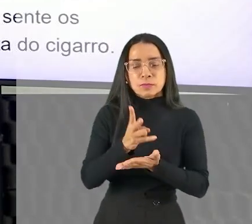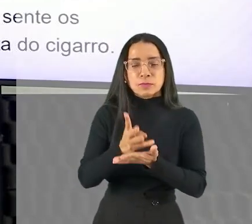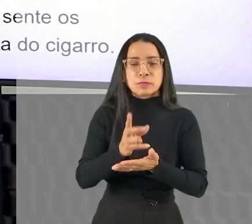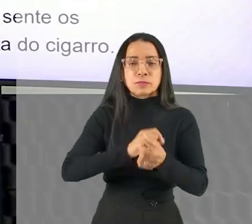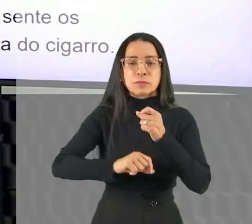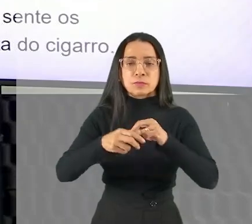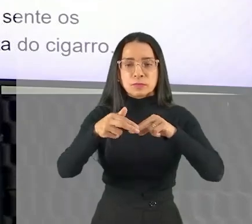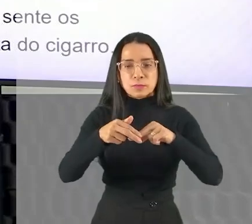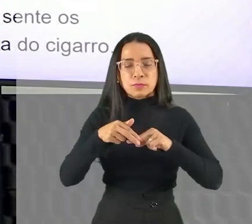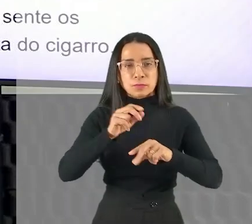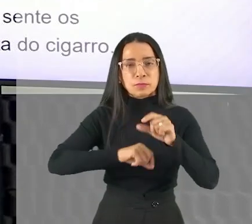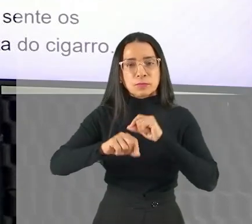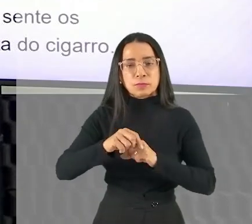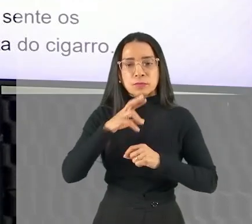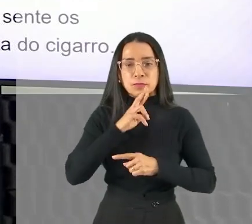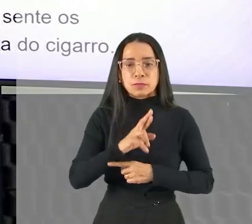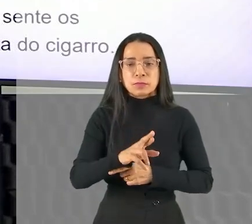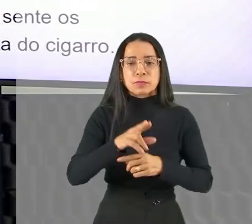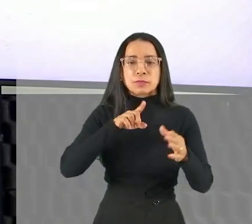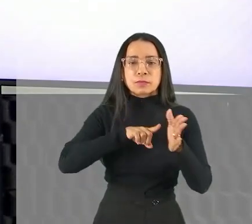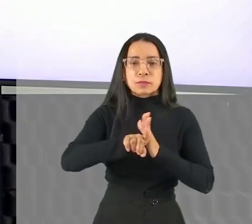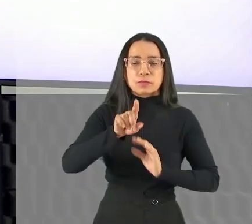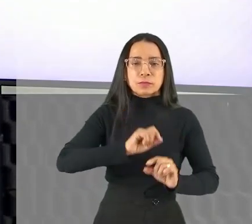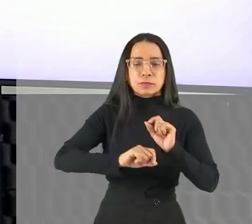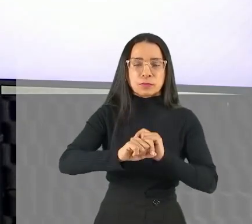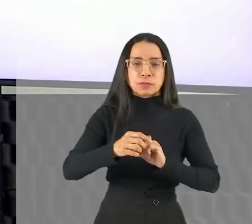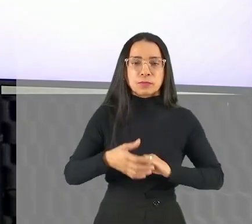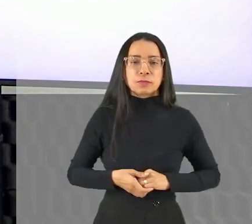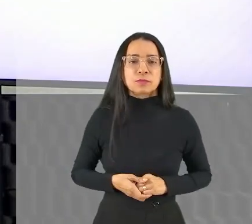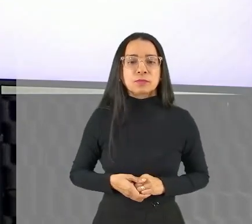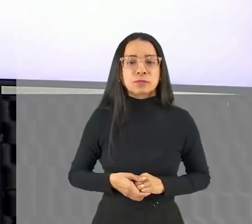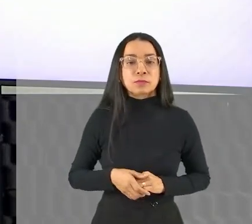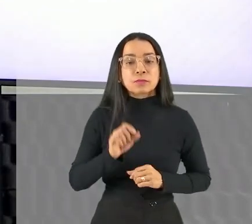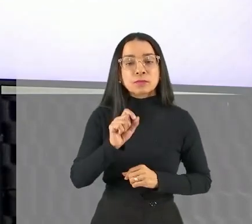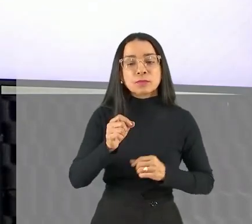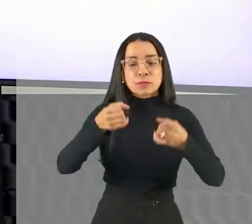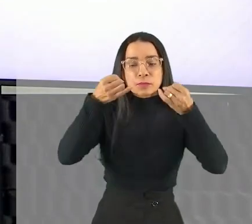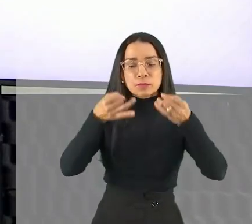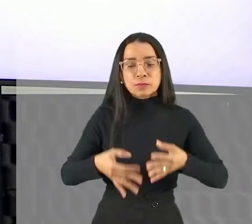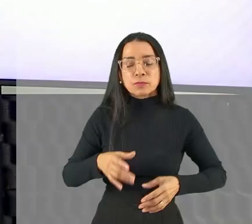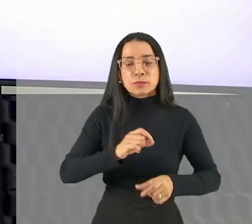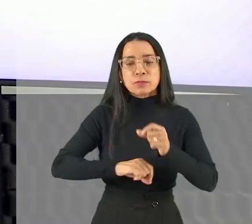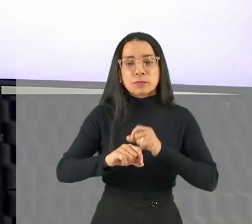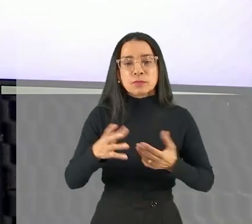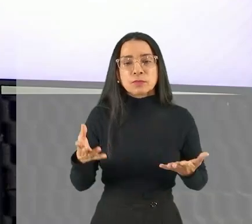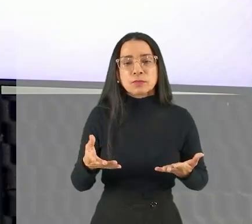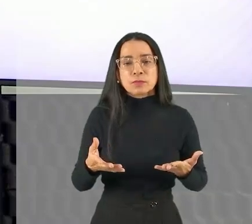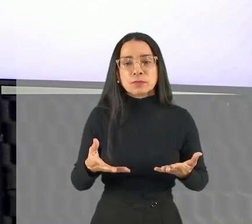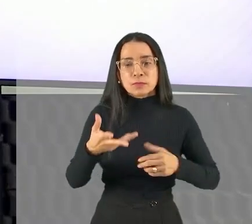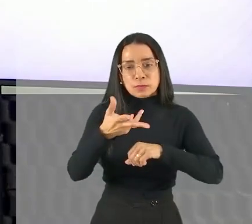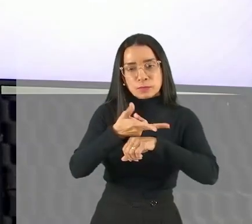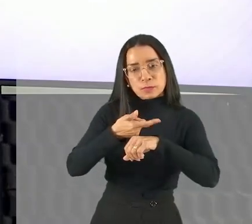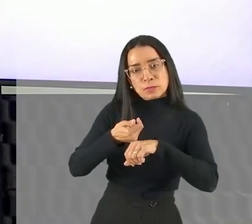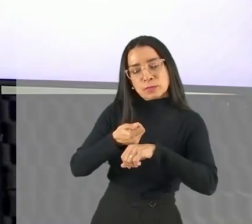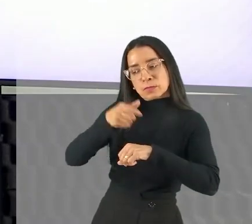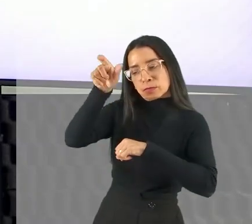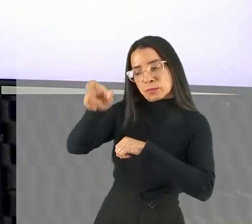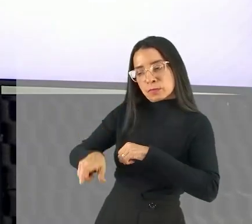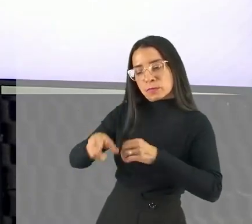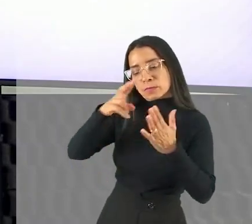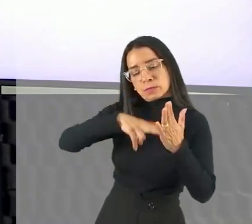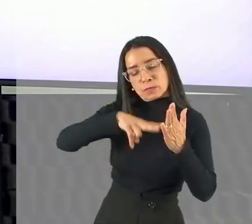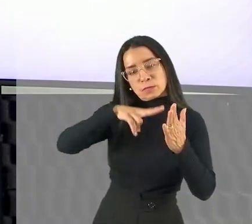gente vai ver que a alternativa dessa questão, né, ou seja, o que justifica para convencer o leitor